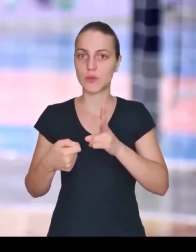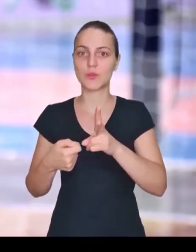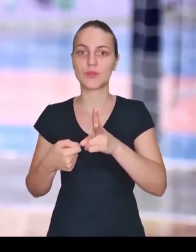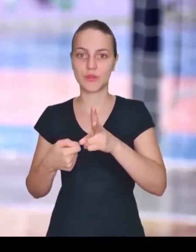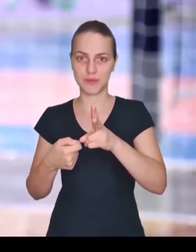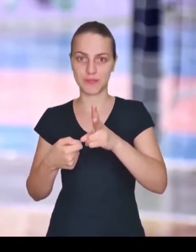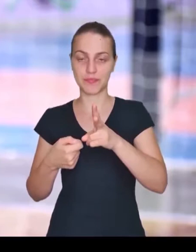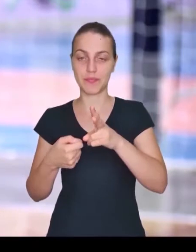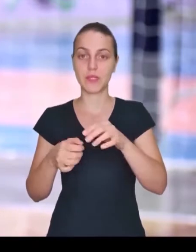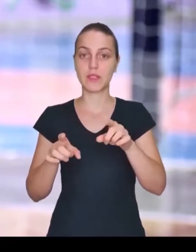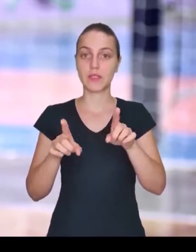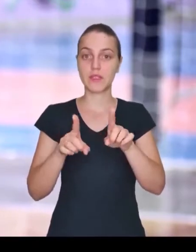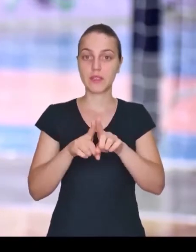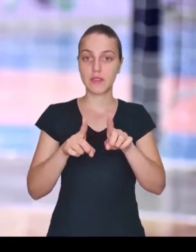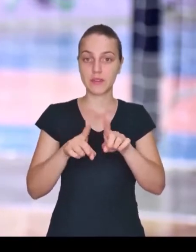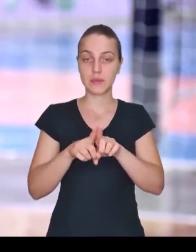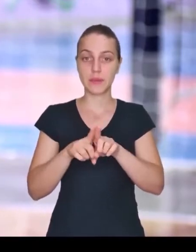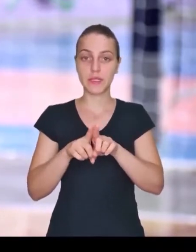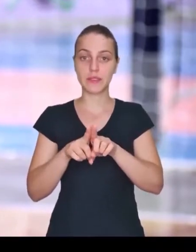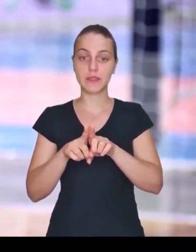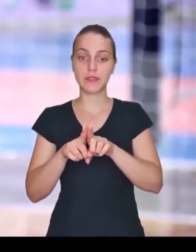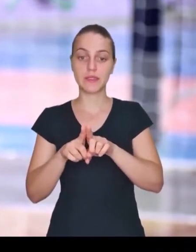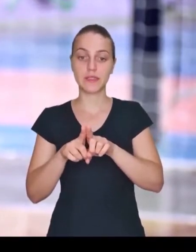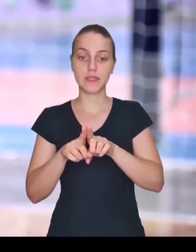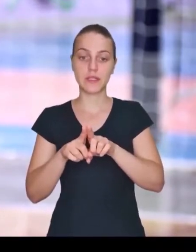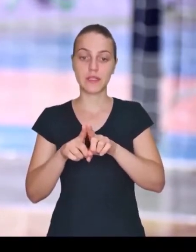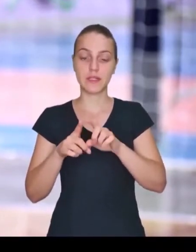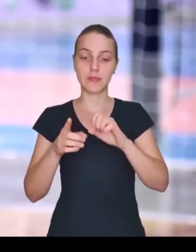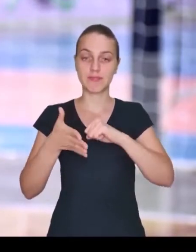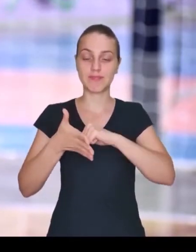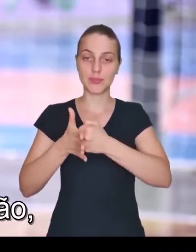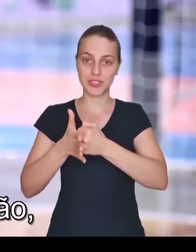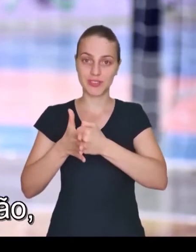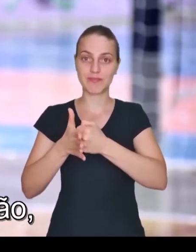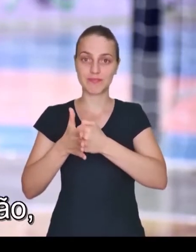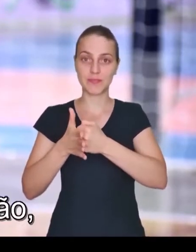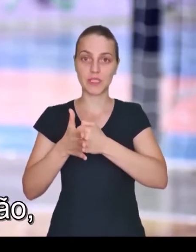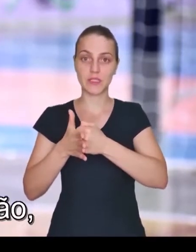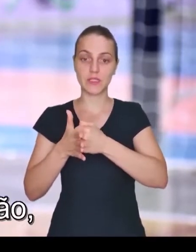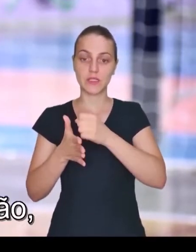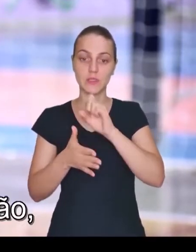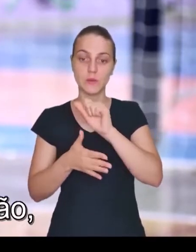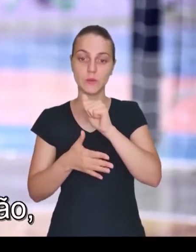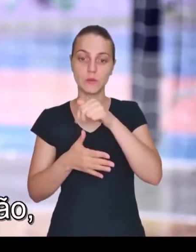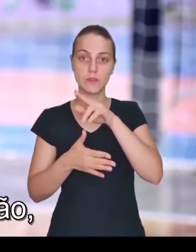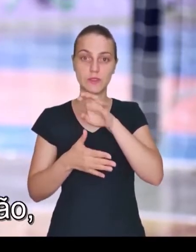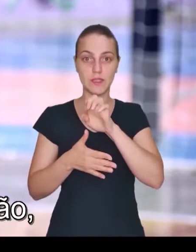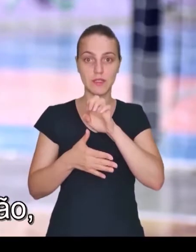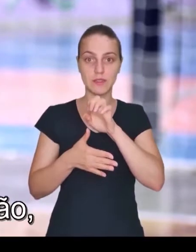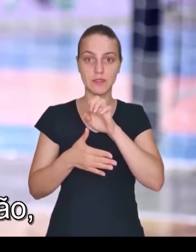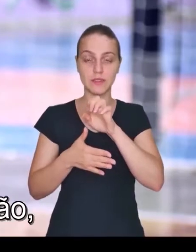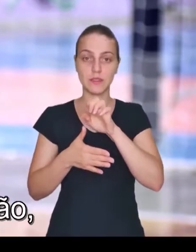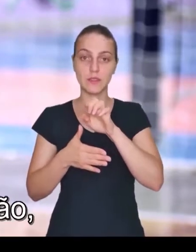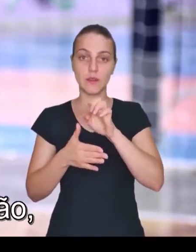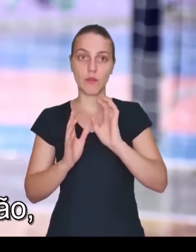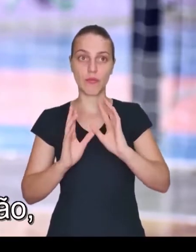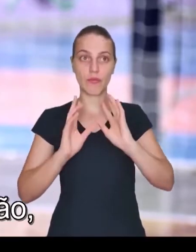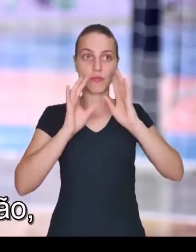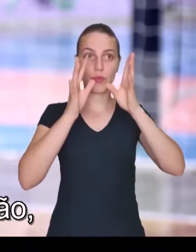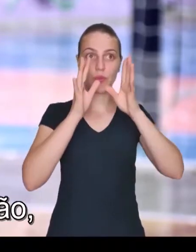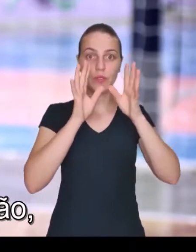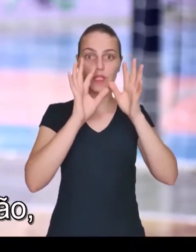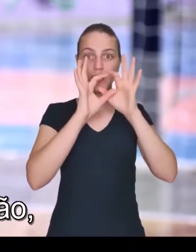no vôlei olímpico não acontece, né? Mas o que difere bastante essa questão